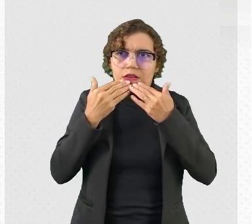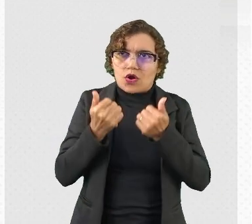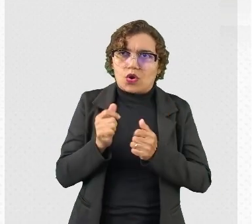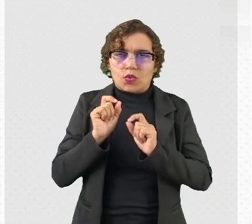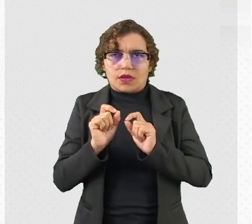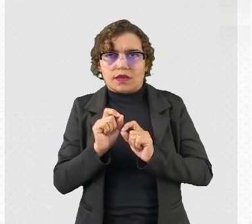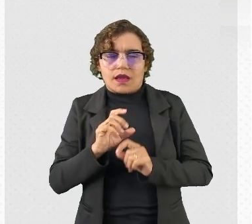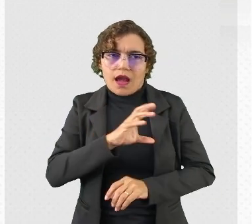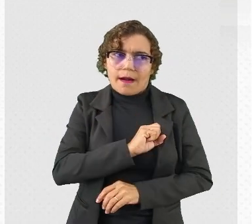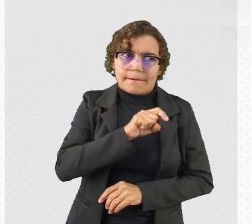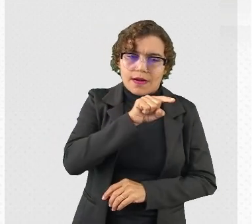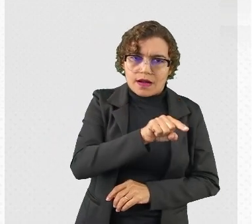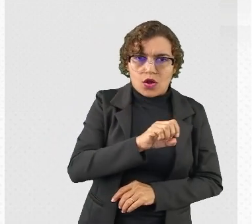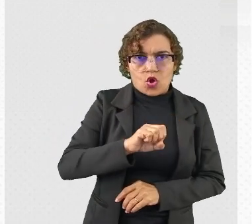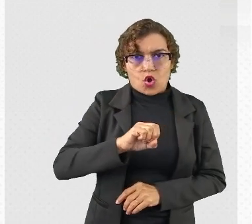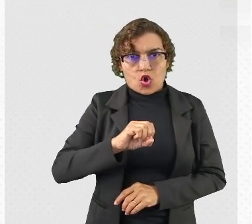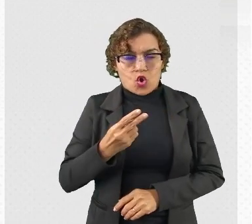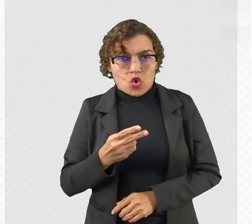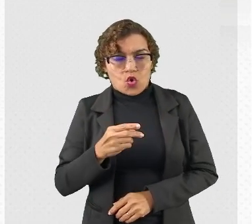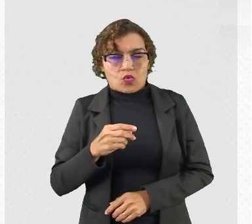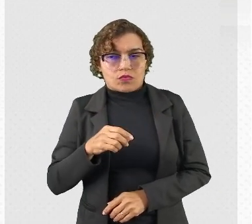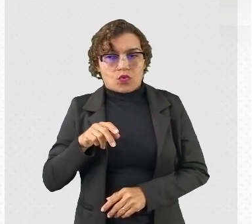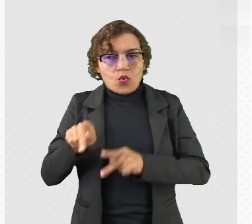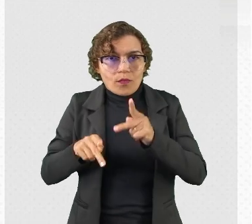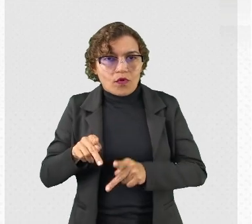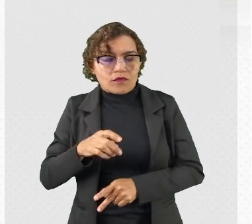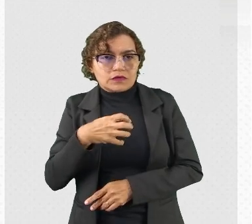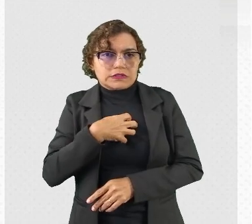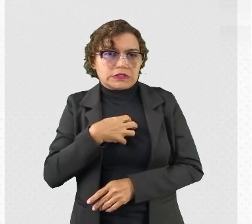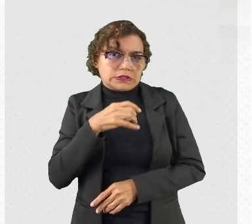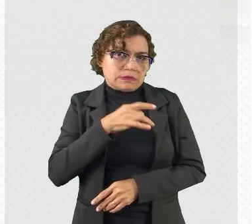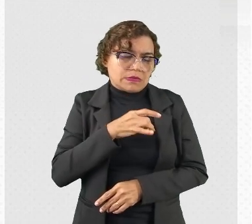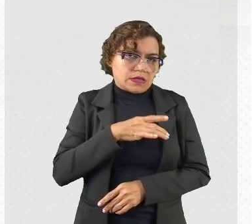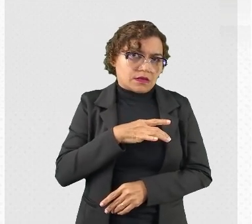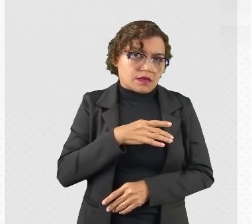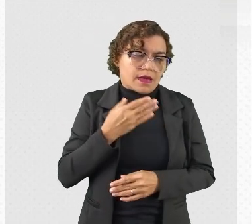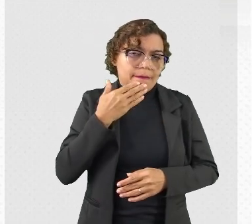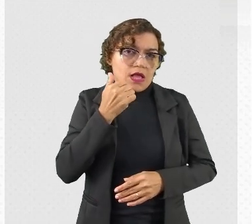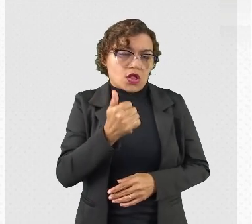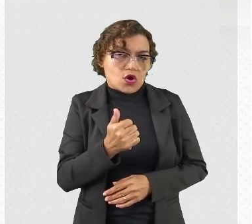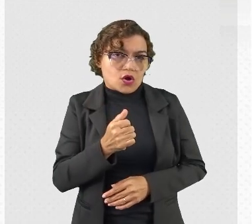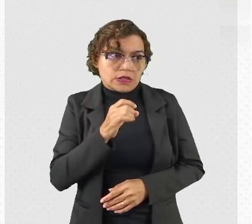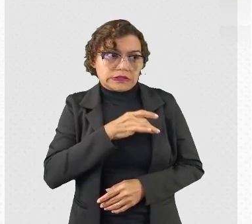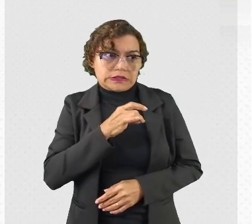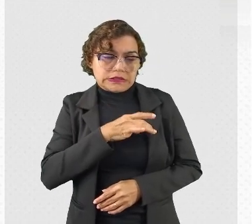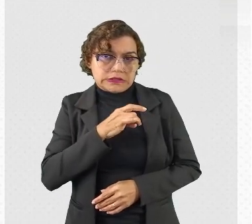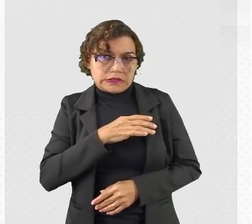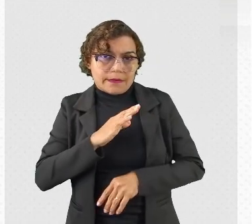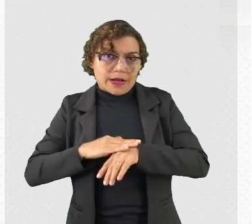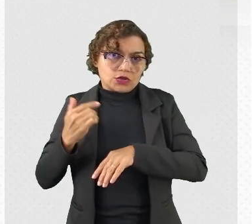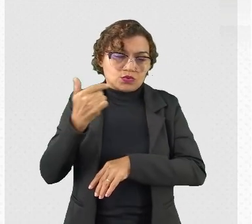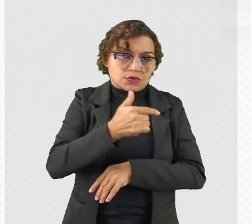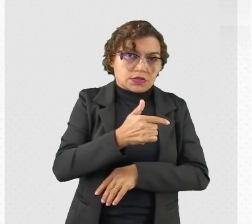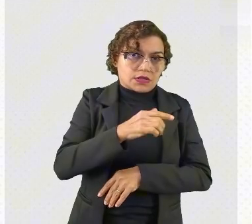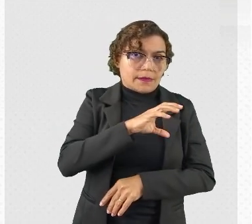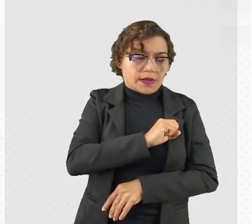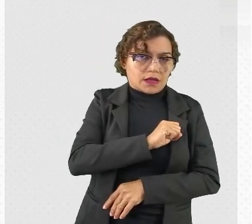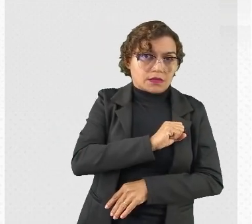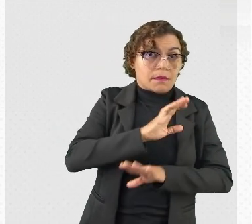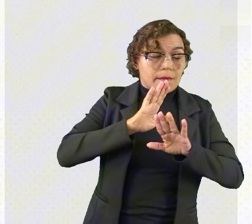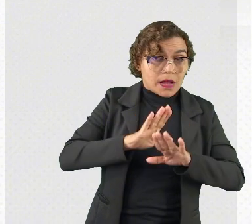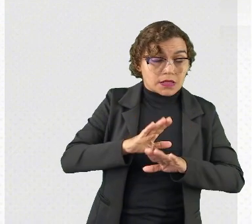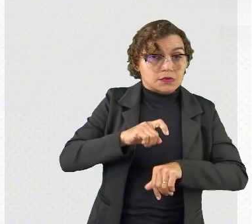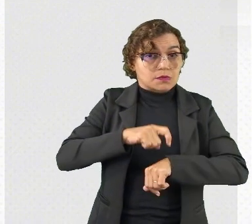dizer que é muito melhor que esse governante ele seja temido do que amado. O ideal que ele seja amado e temido. Mas em